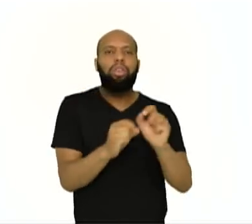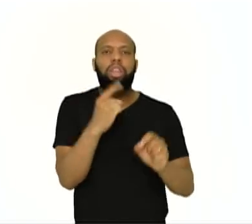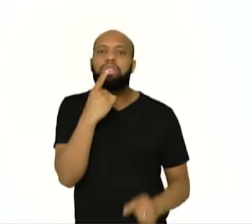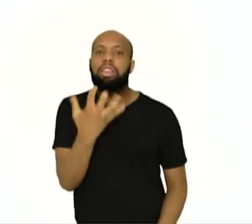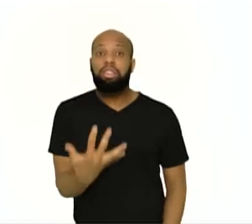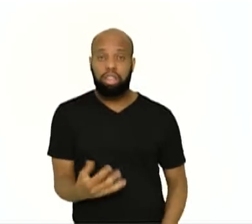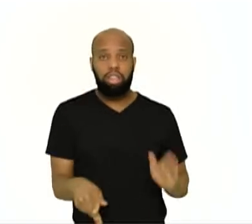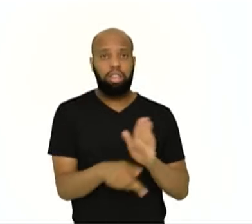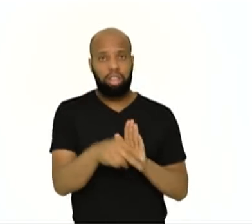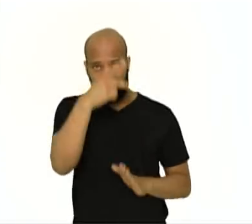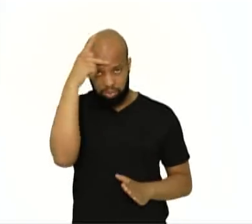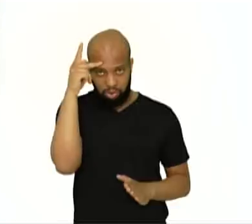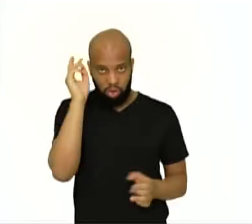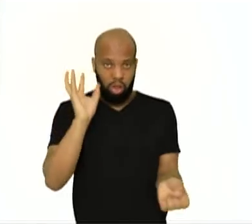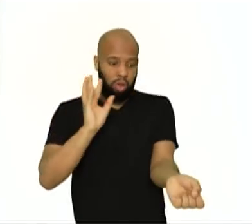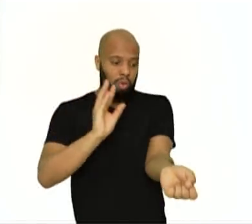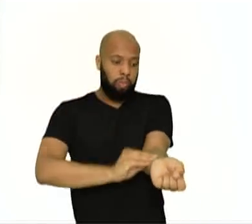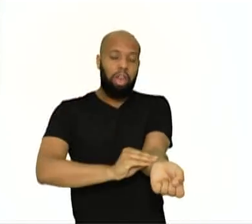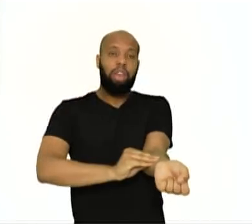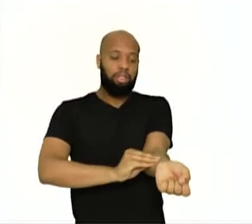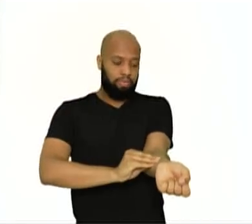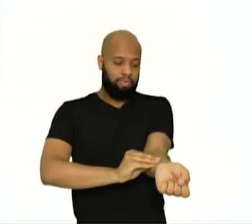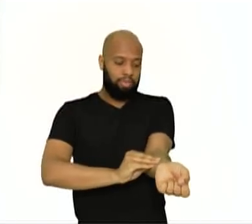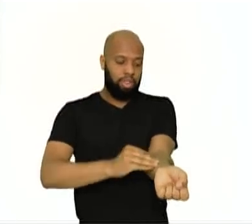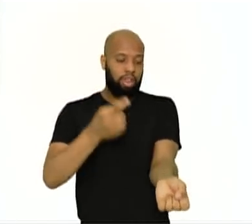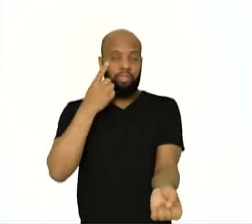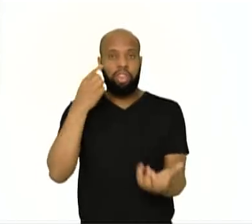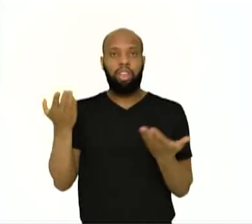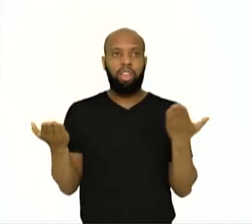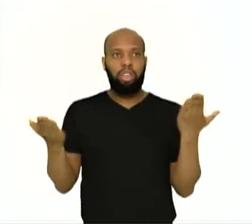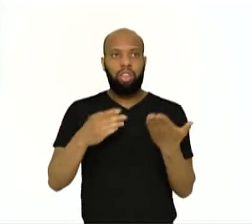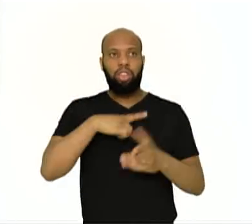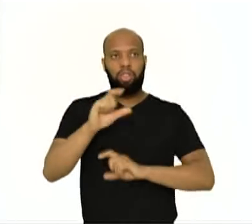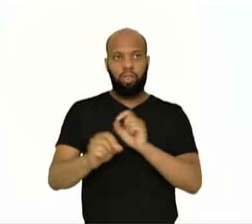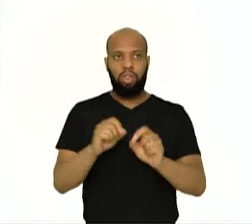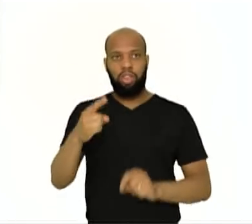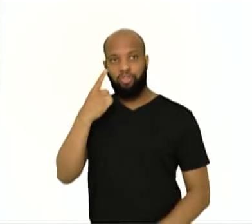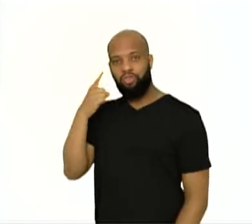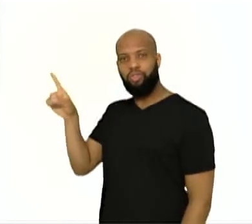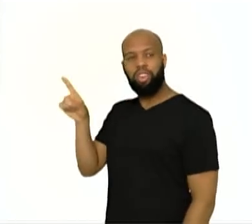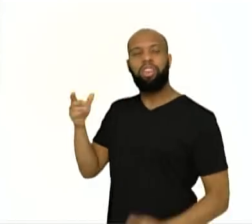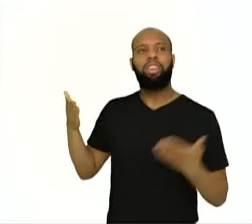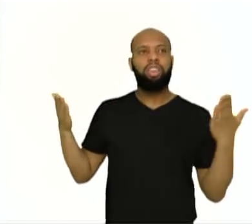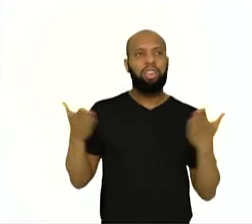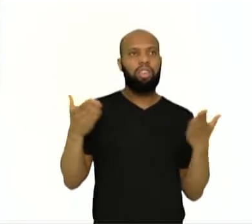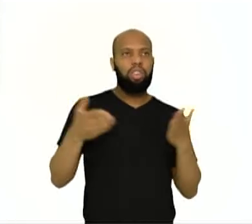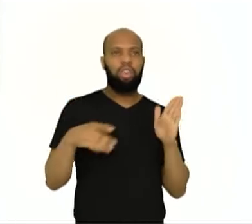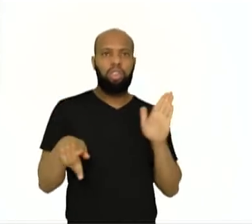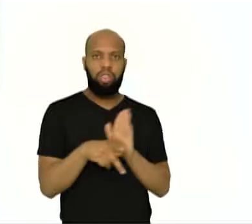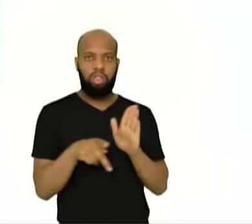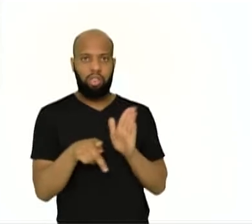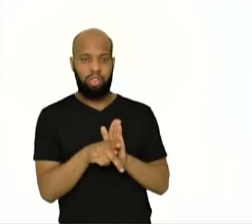sangue da pessoa parasitada. Então aqui a gente tem um destaque do Necator americanus e do